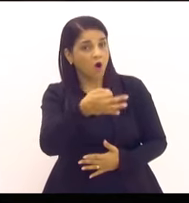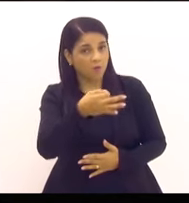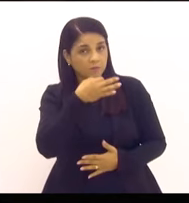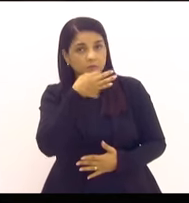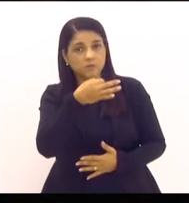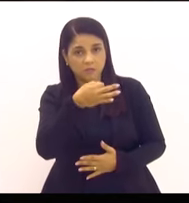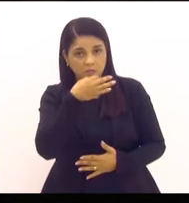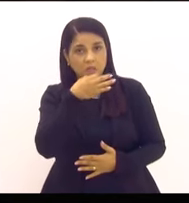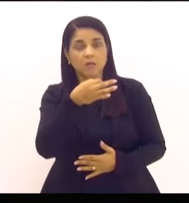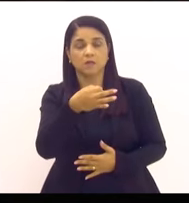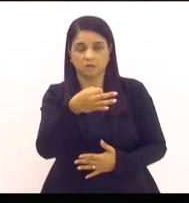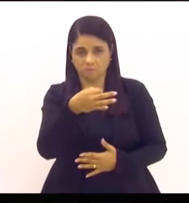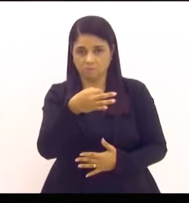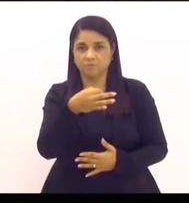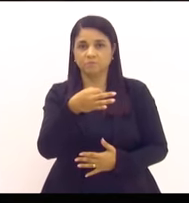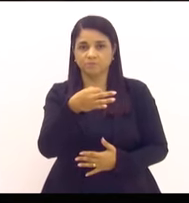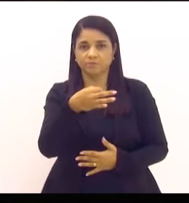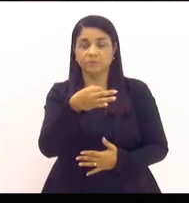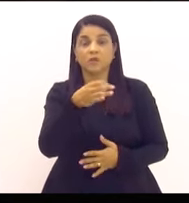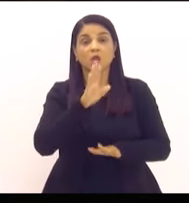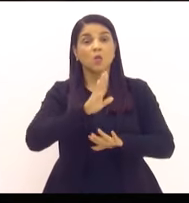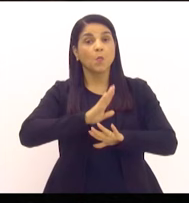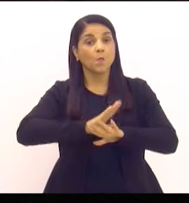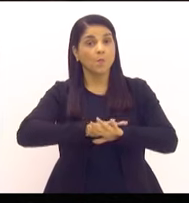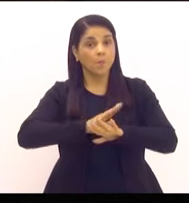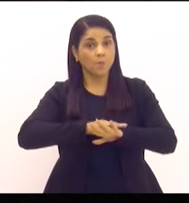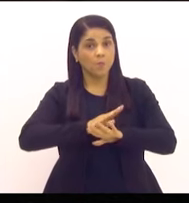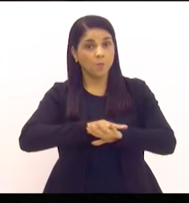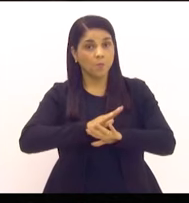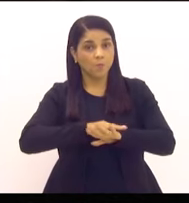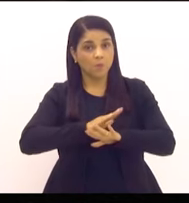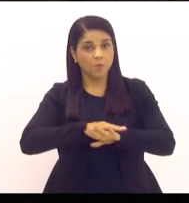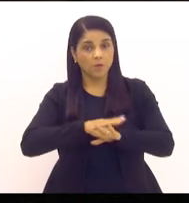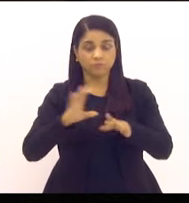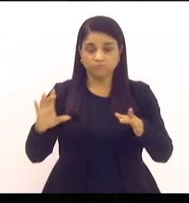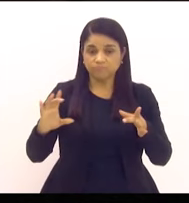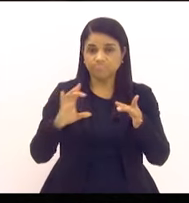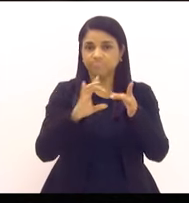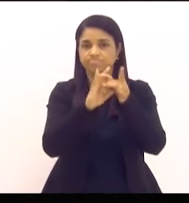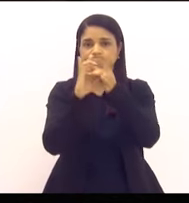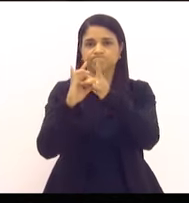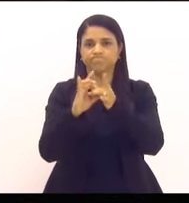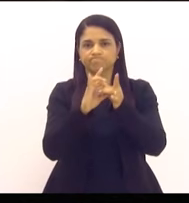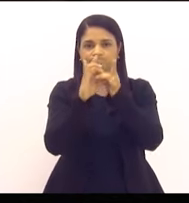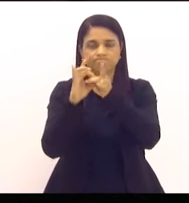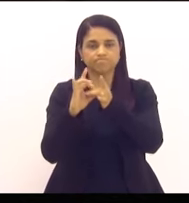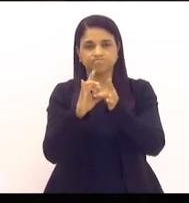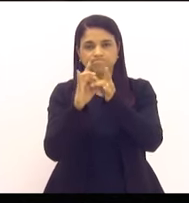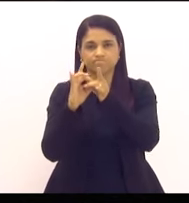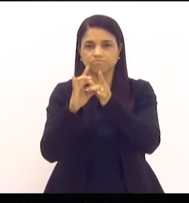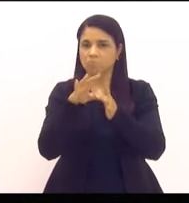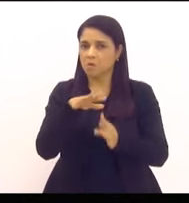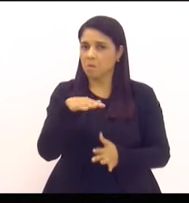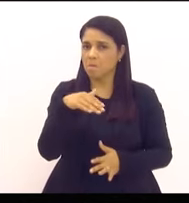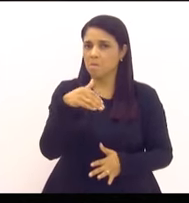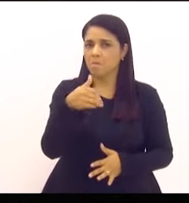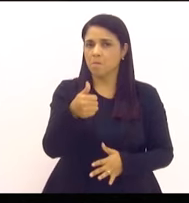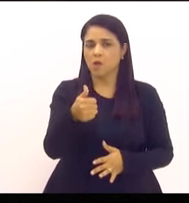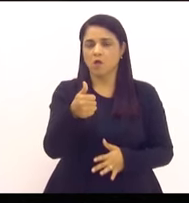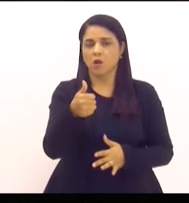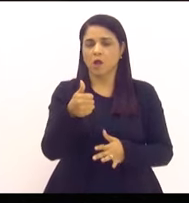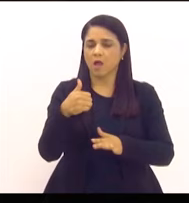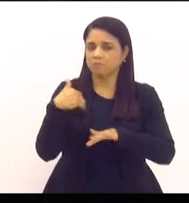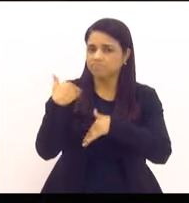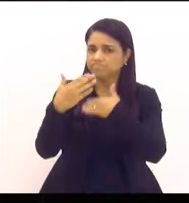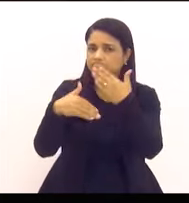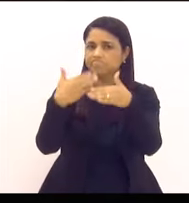senhor presidente, que era hora da gente se unir para a melhoria e para o